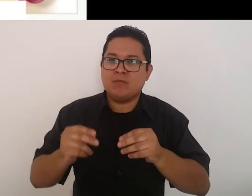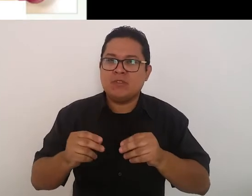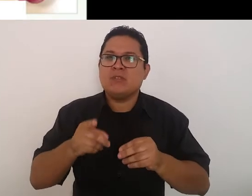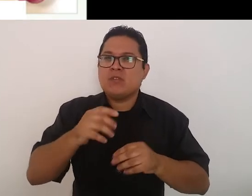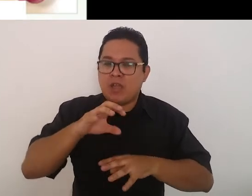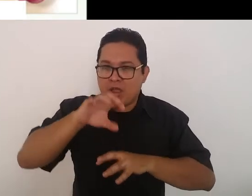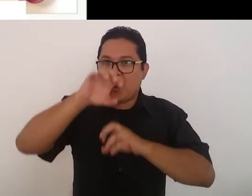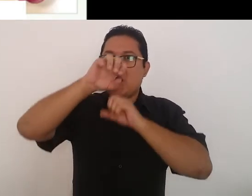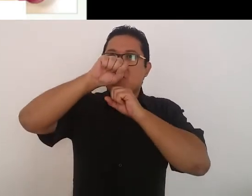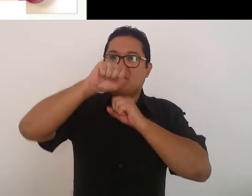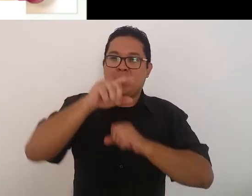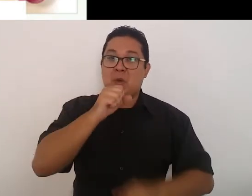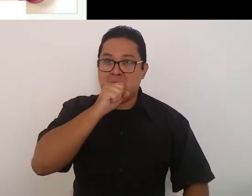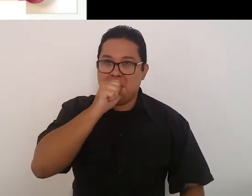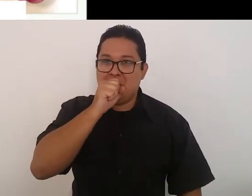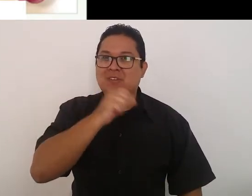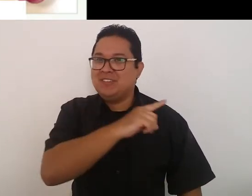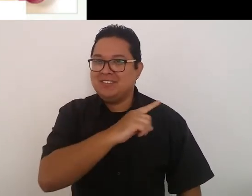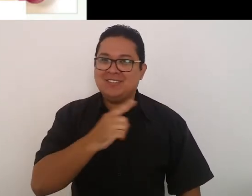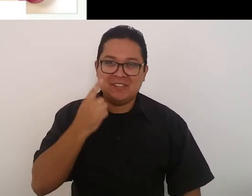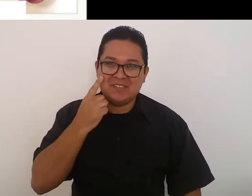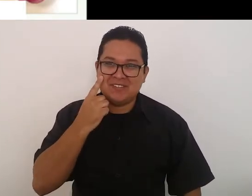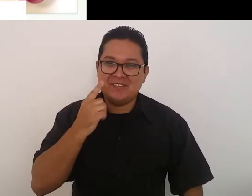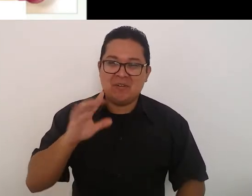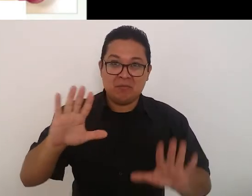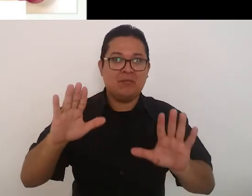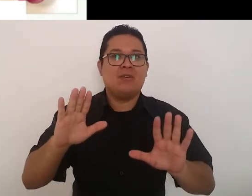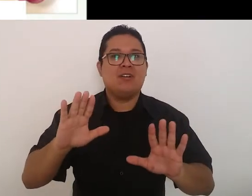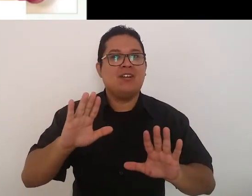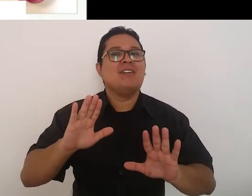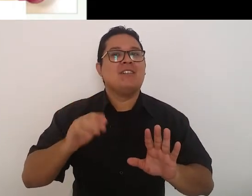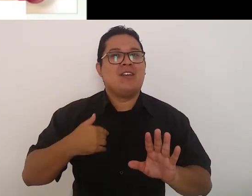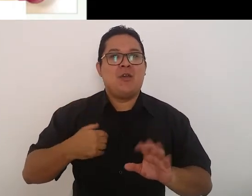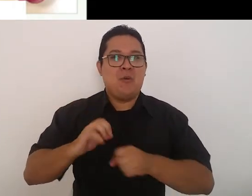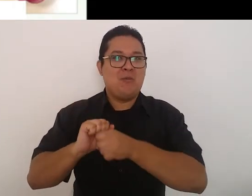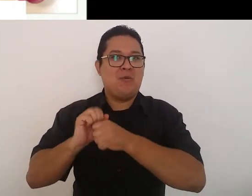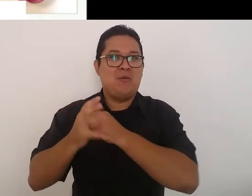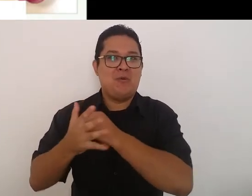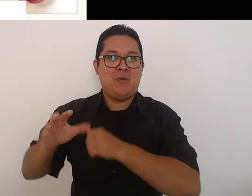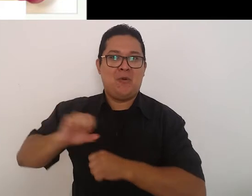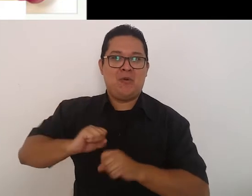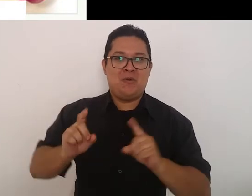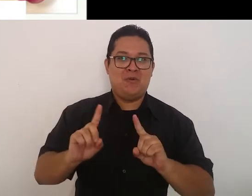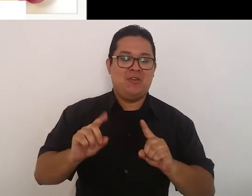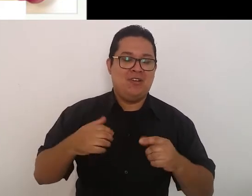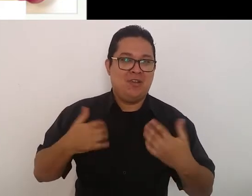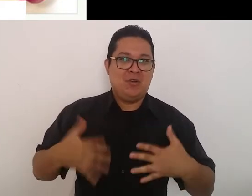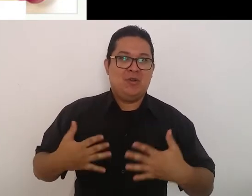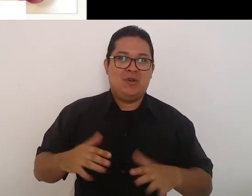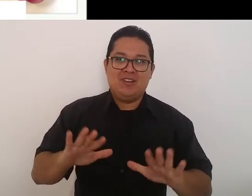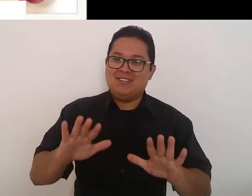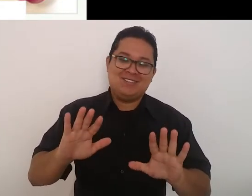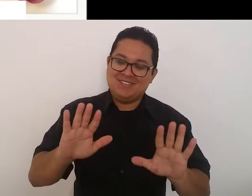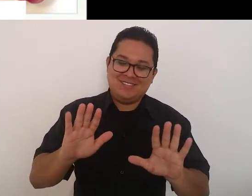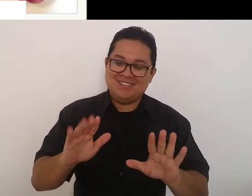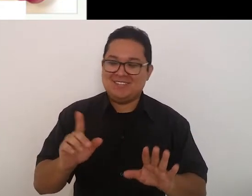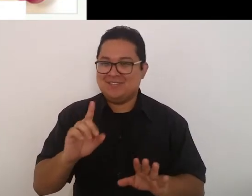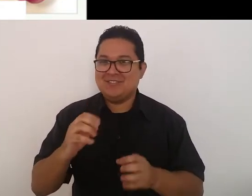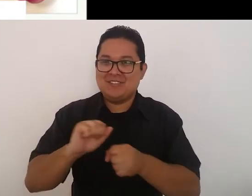não é corona não, relaxa, eu acho, eu espero, eu fiquei nervoso, não é